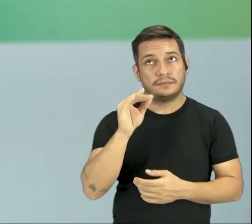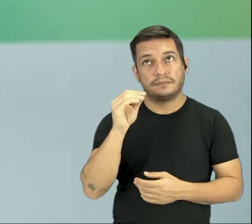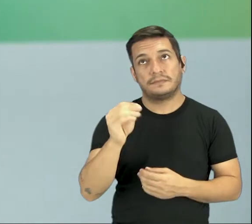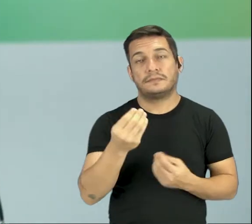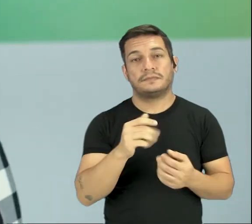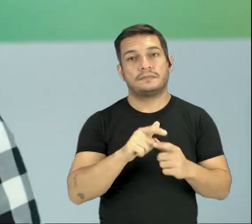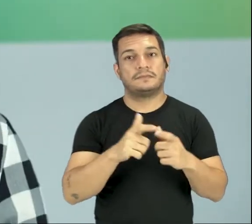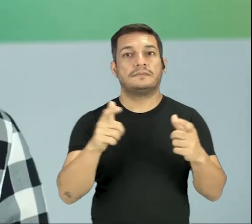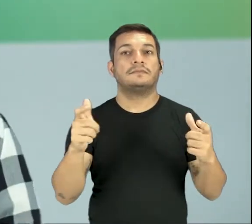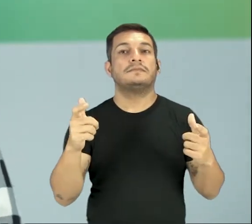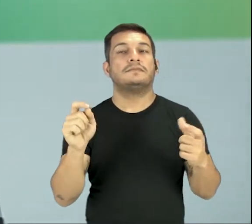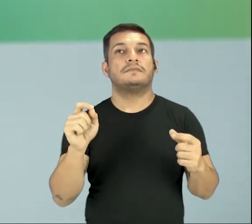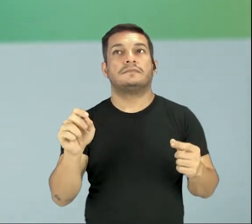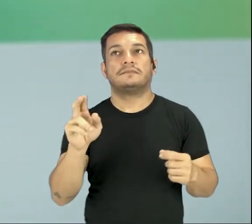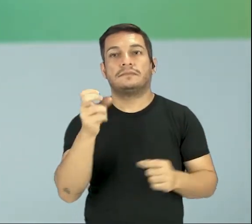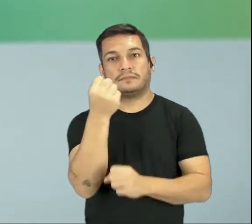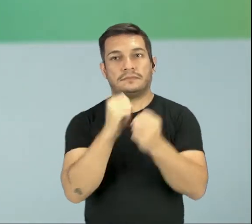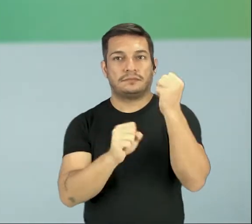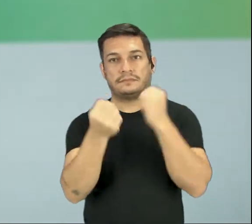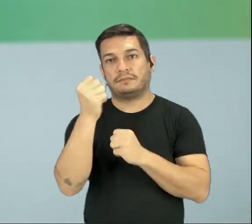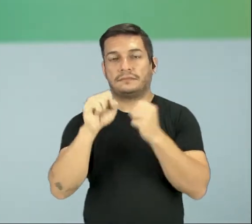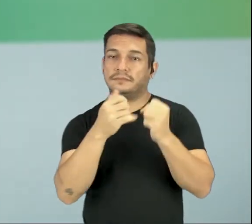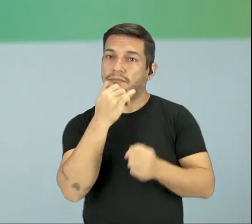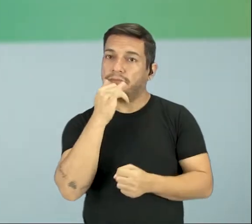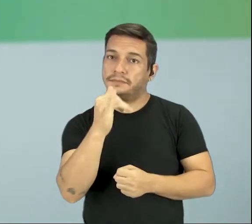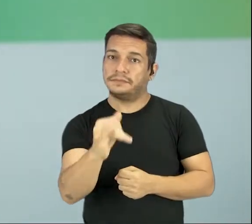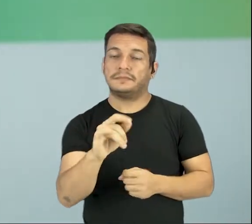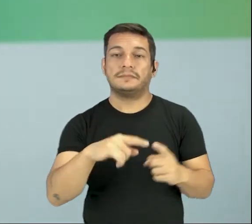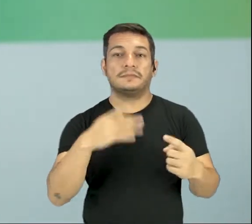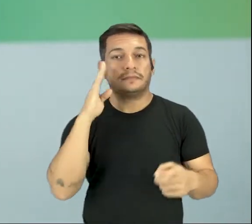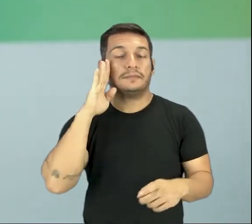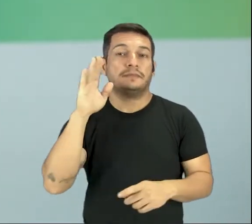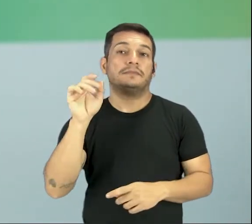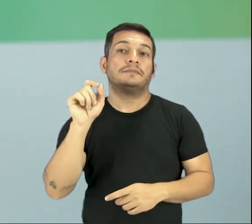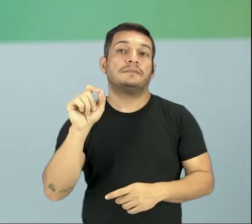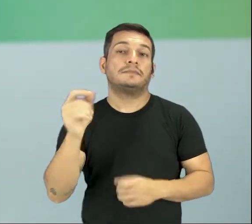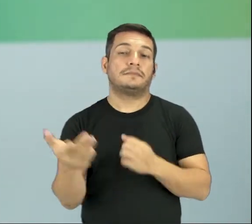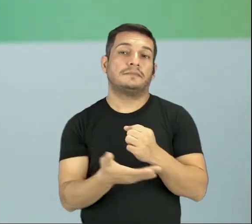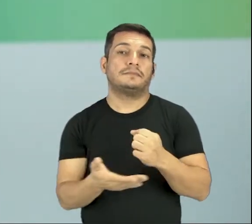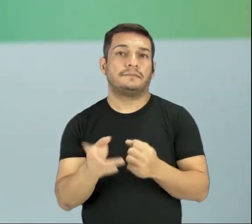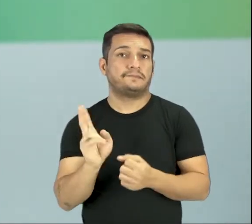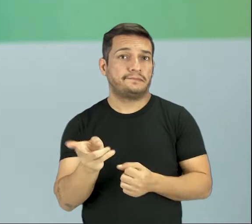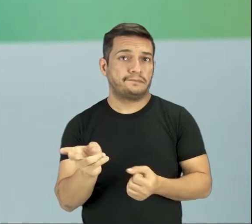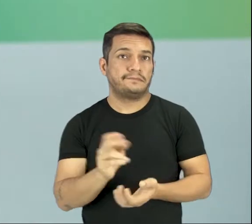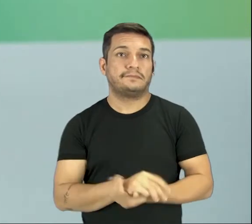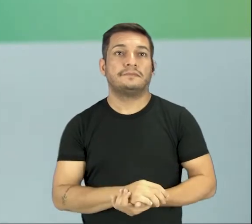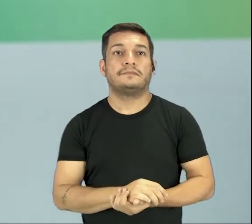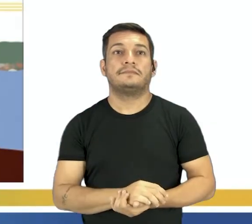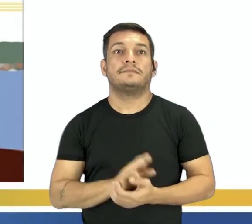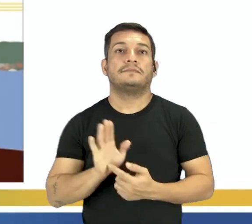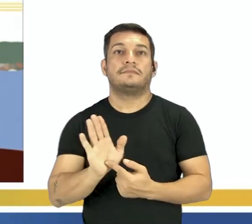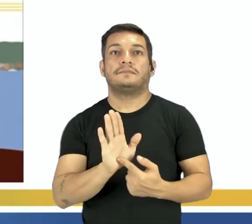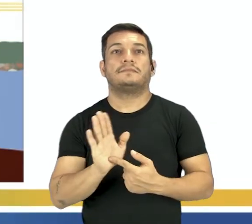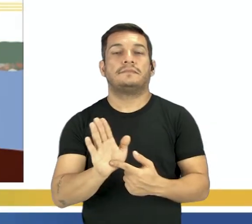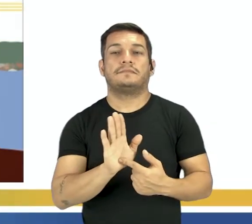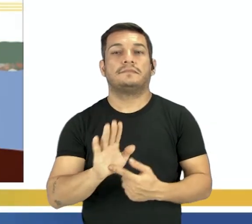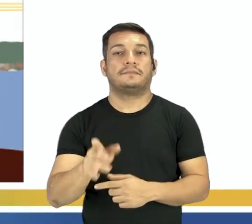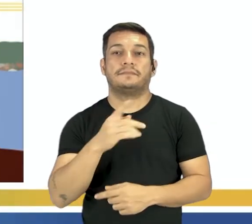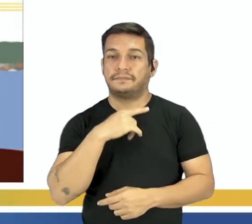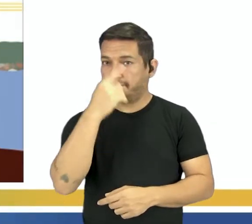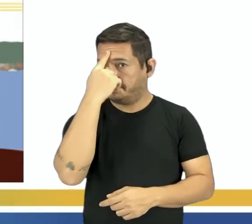dimensão maior, que é na usina em si, mas o princípio de funcionamento é basicamente o mesmo. Eu trouxe aqui a primeira